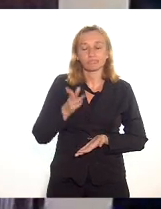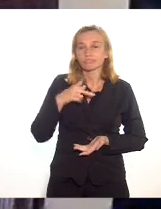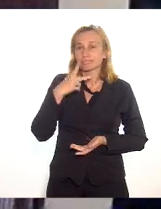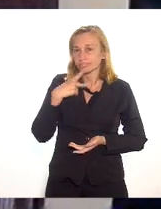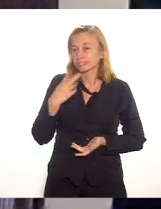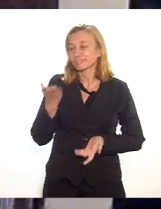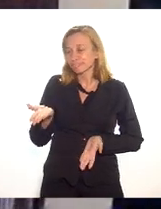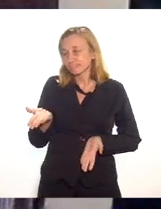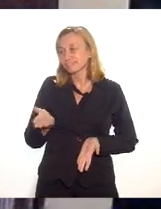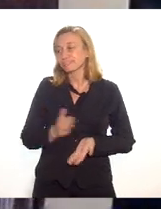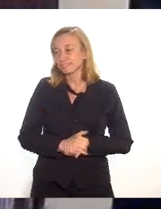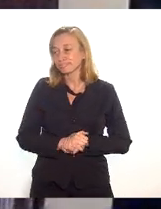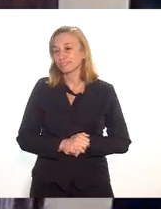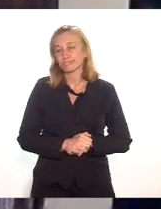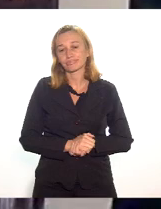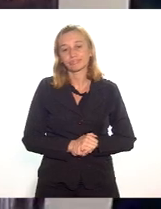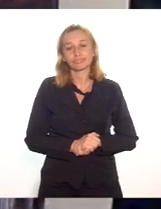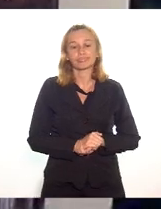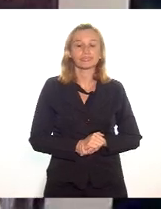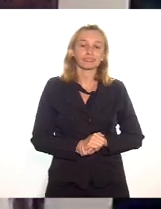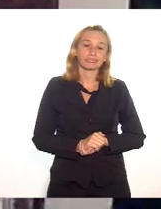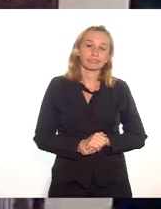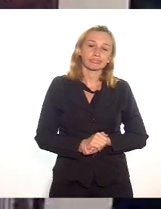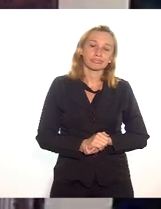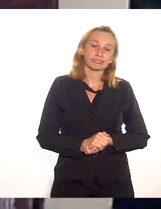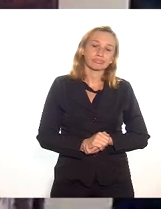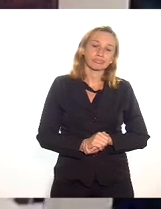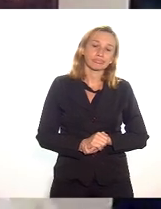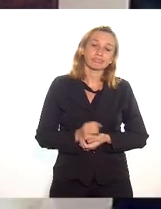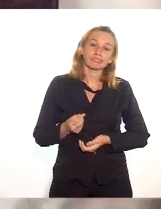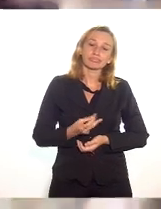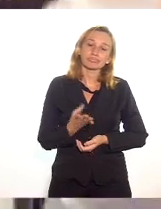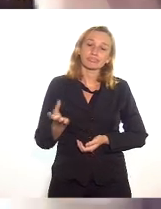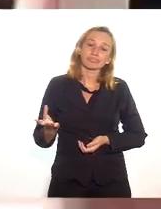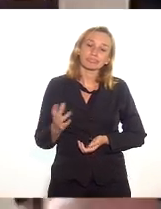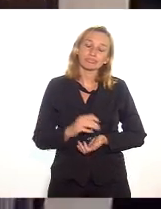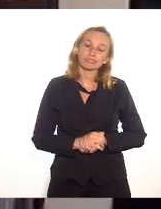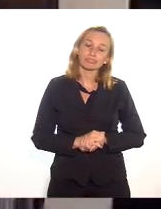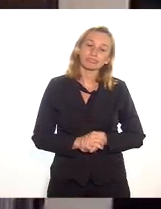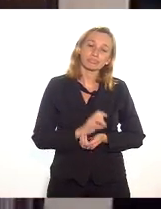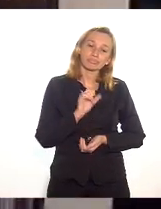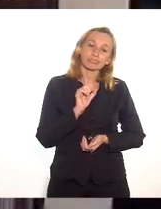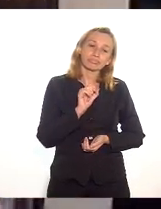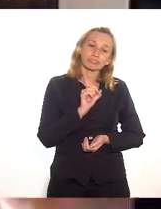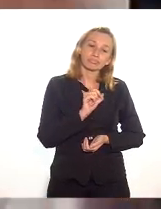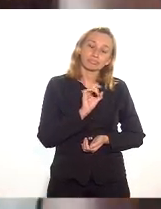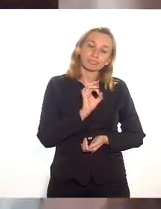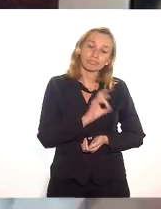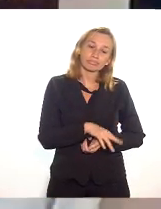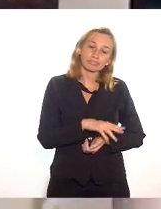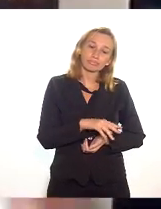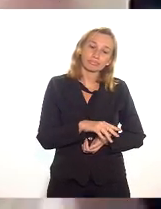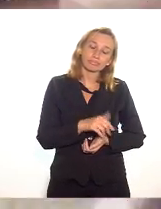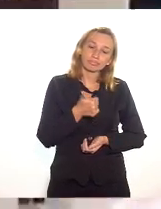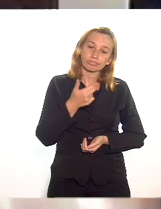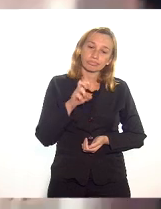por vários oradores, da quantidade, nos últimos 15 anos, cerca